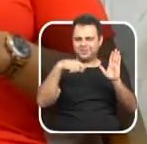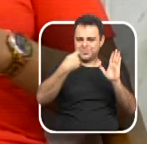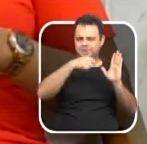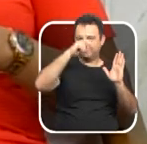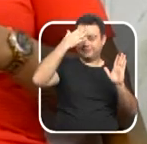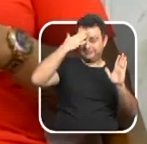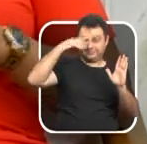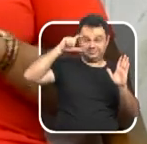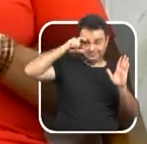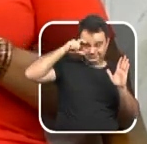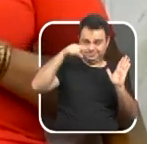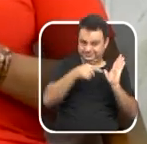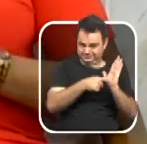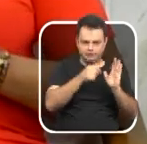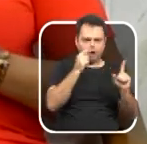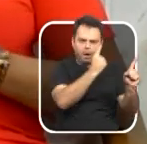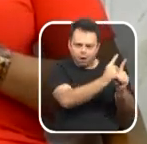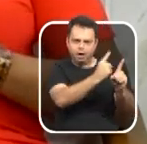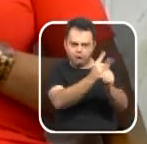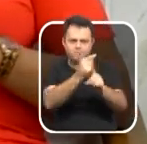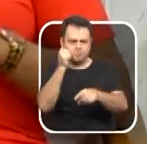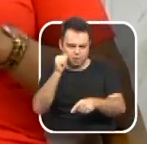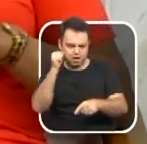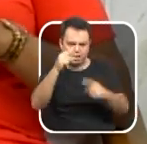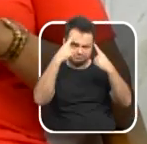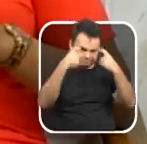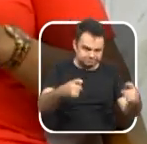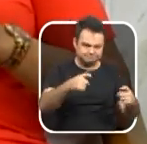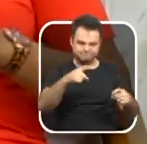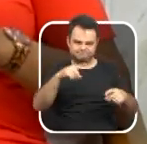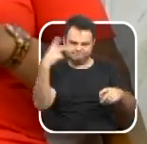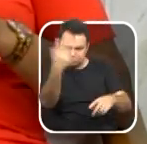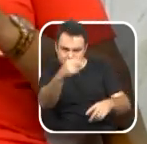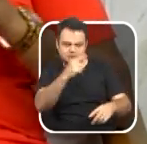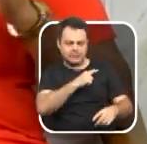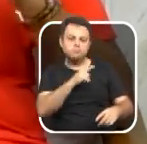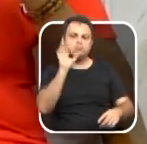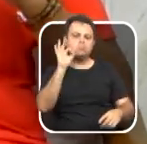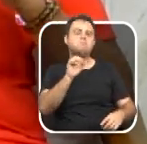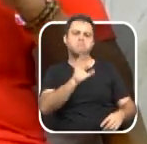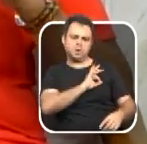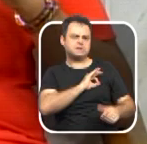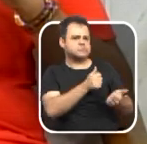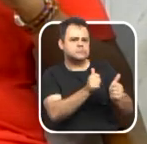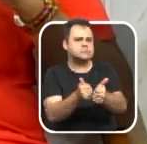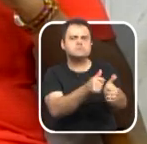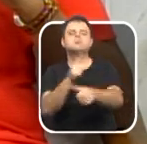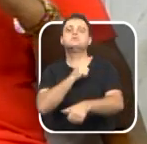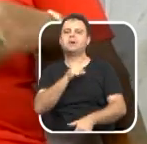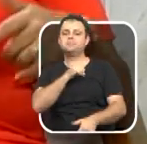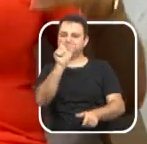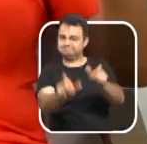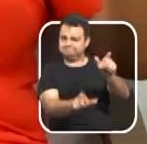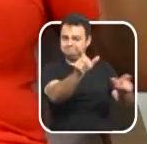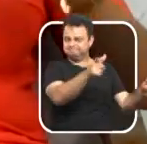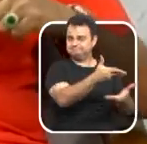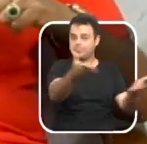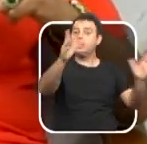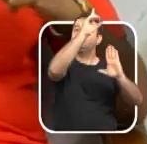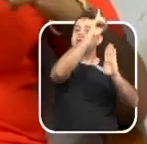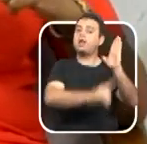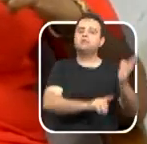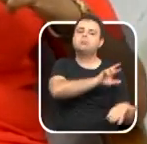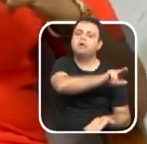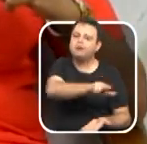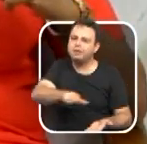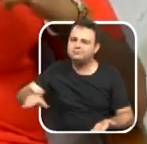sendo referência de serviço. Então, a gente tem que ensinar as pessoas a conhecer o direito. Primeiro, conhecer